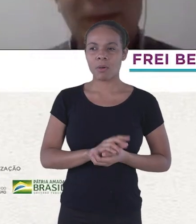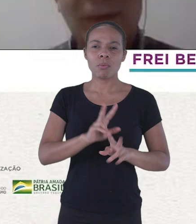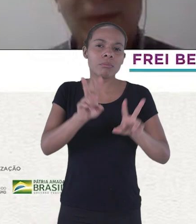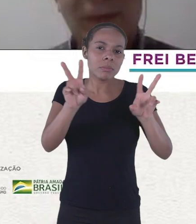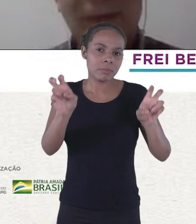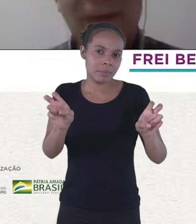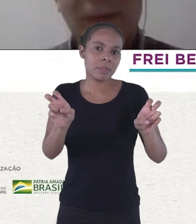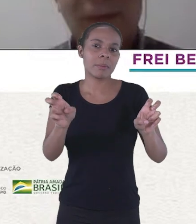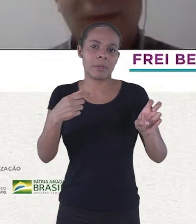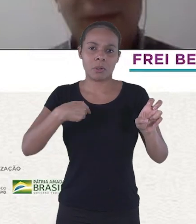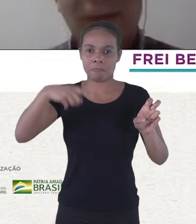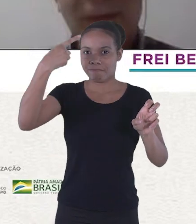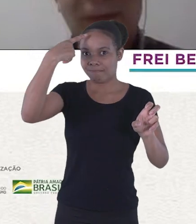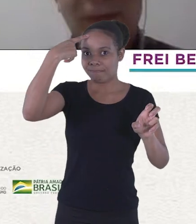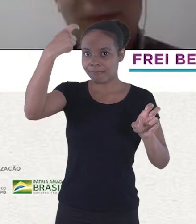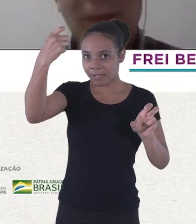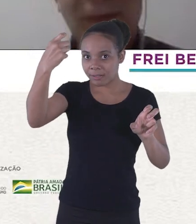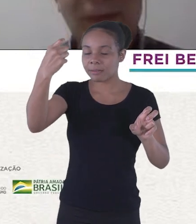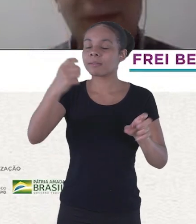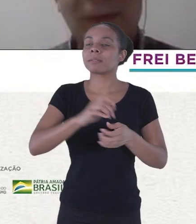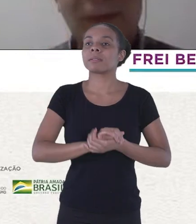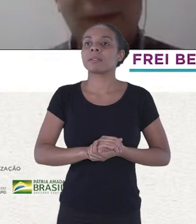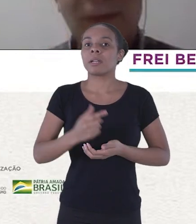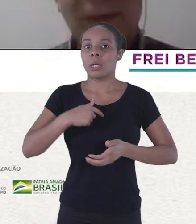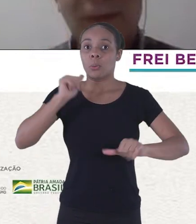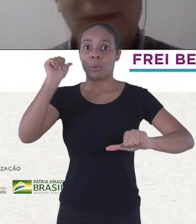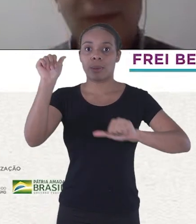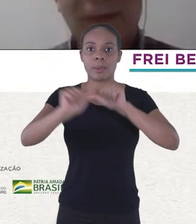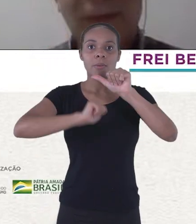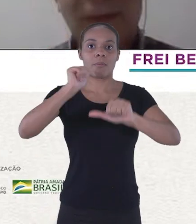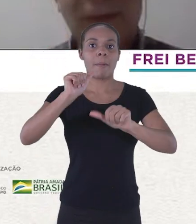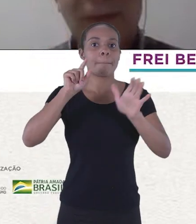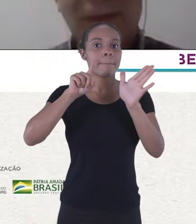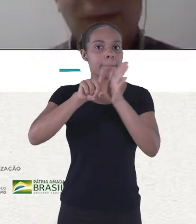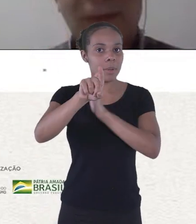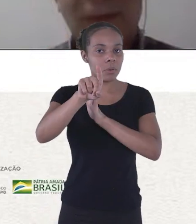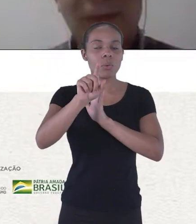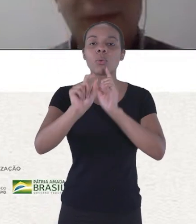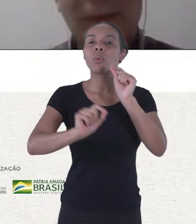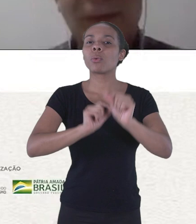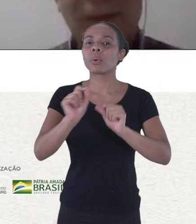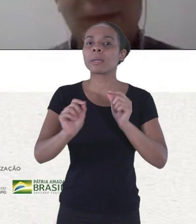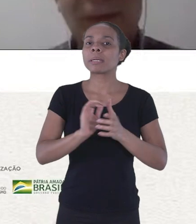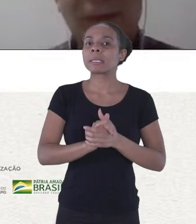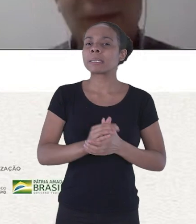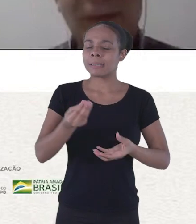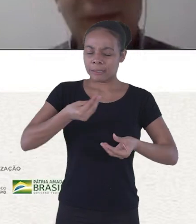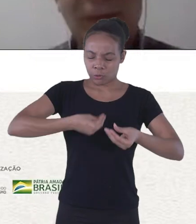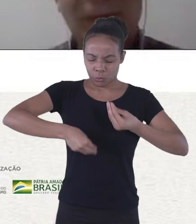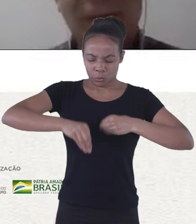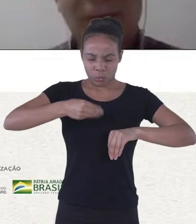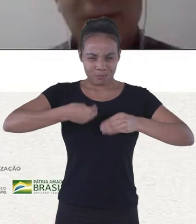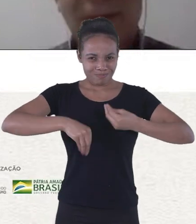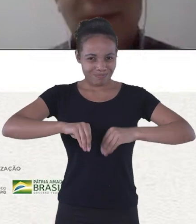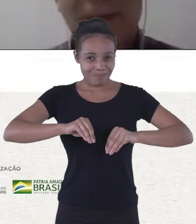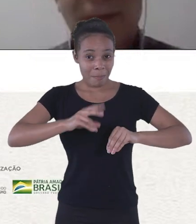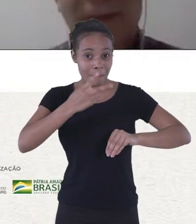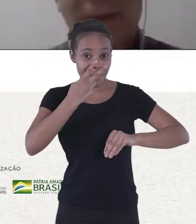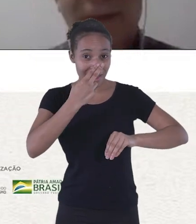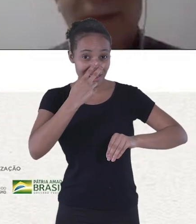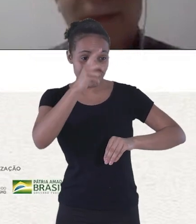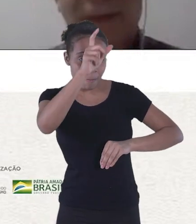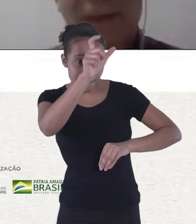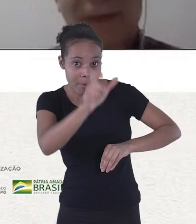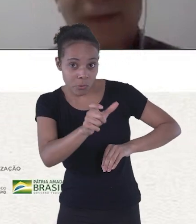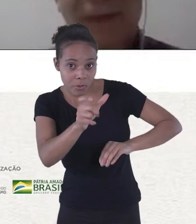nela. É, vou transformar numa pergunta. Que é a depressão como uma personagem. A depressão,